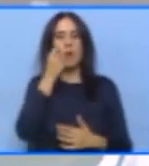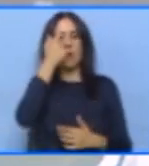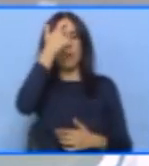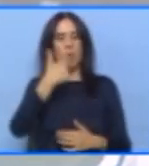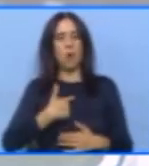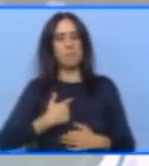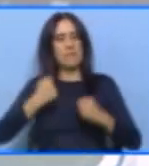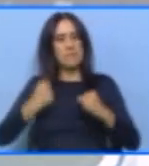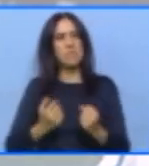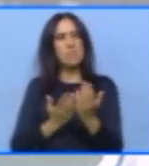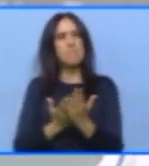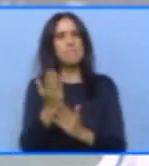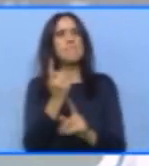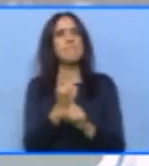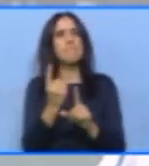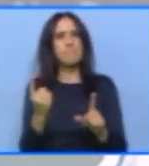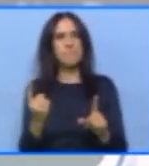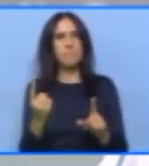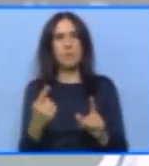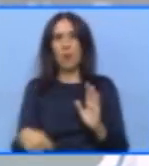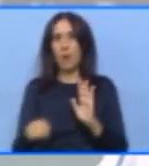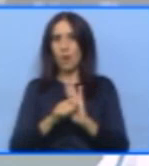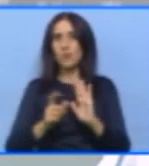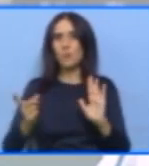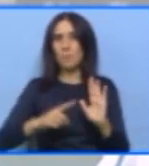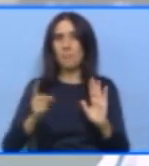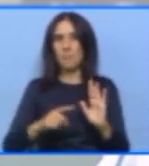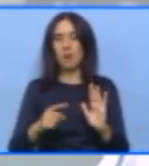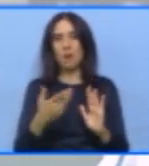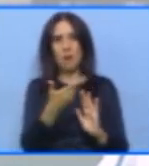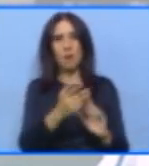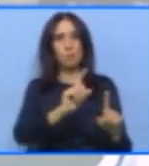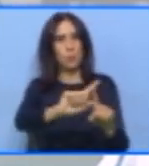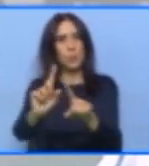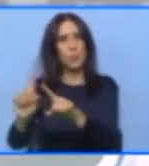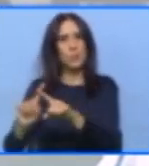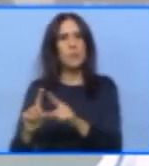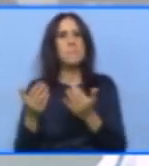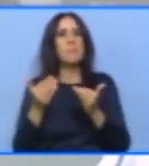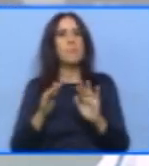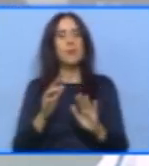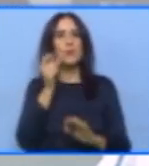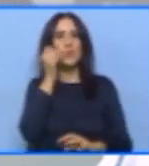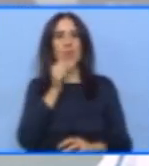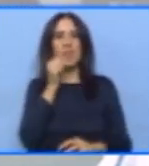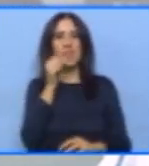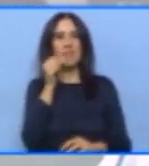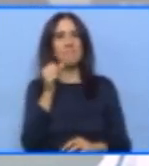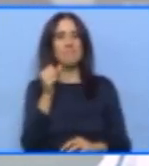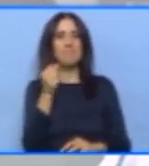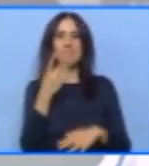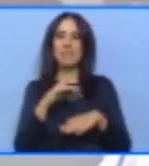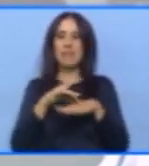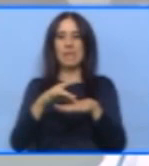a resistir tanto? Há ataques sucessivos que vinham de diversos lados, mas ele sempre guiado